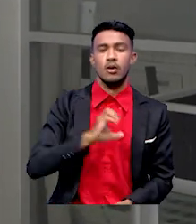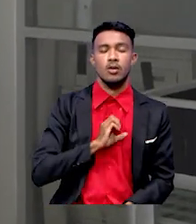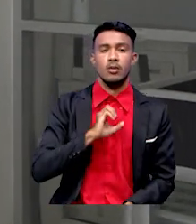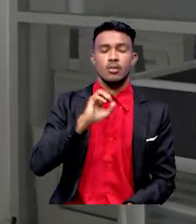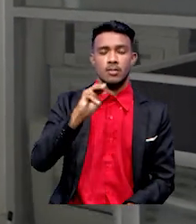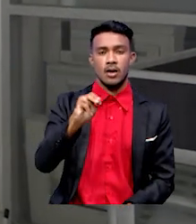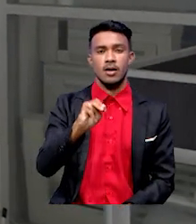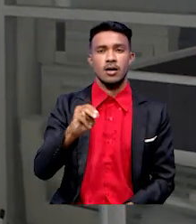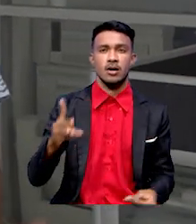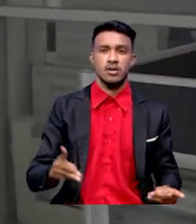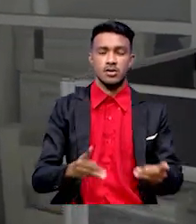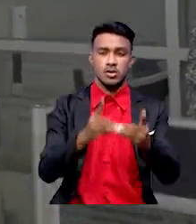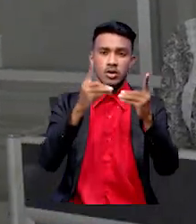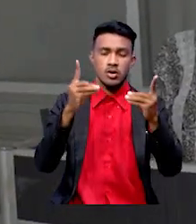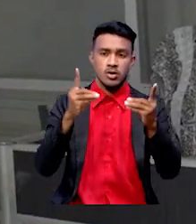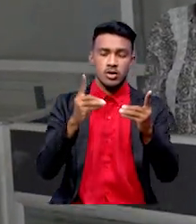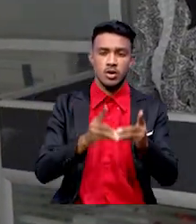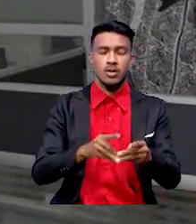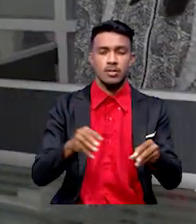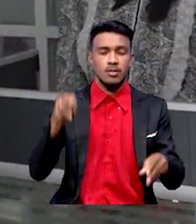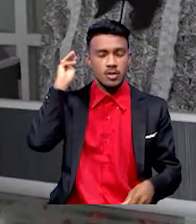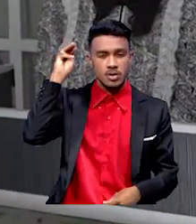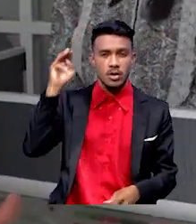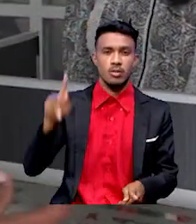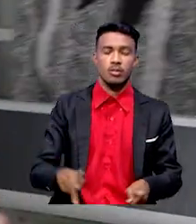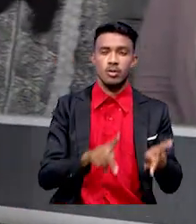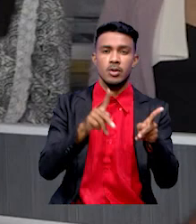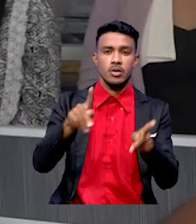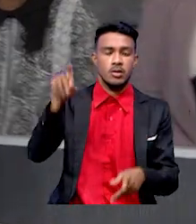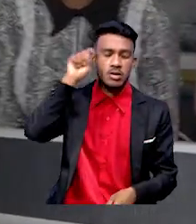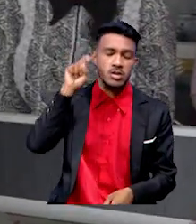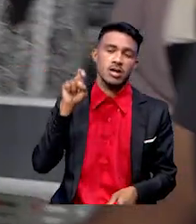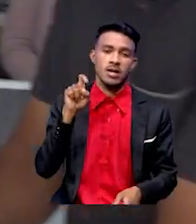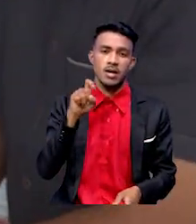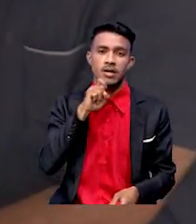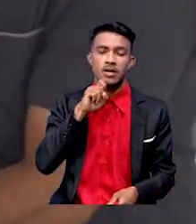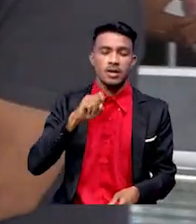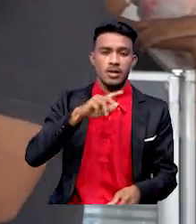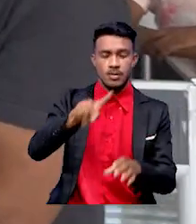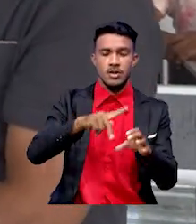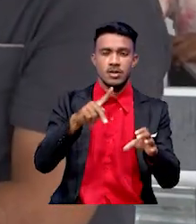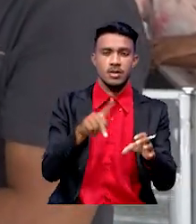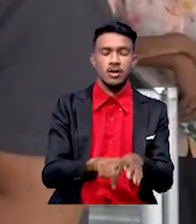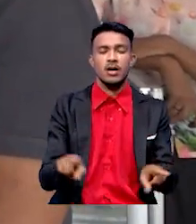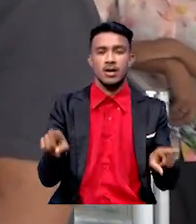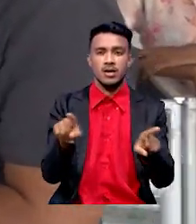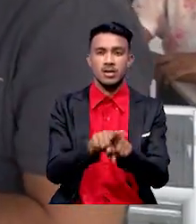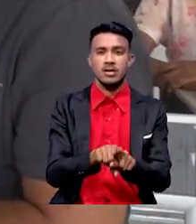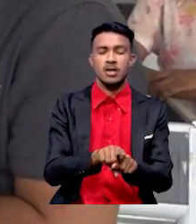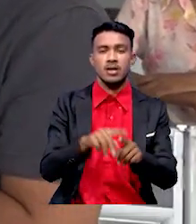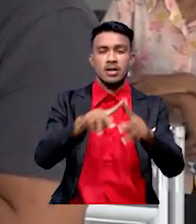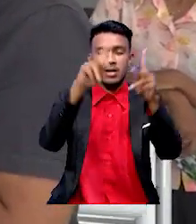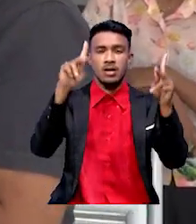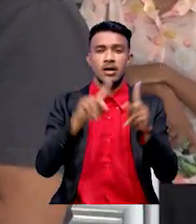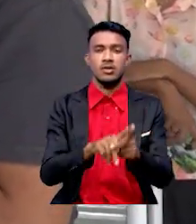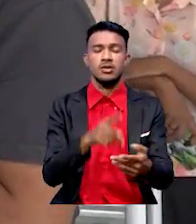sorumalu ho procurador iha Ministério Público Shonana Gushmong hateten nia presença iha Ministério Público nudar sasin mai be kona bakaju saida Shonana